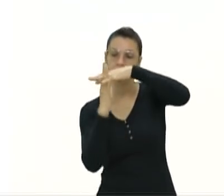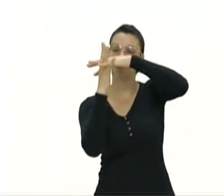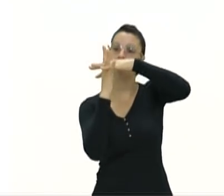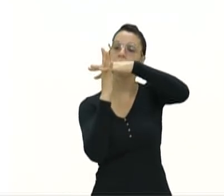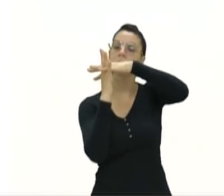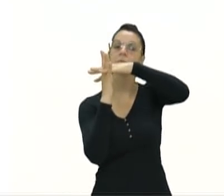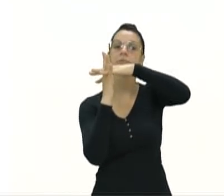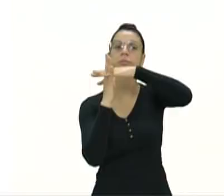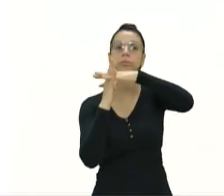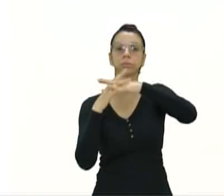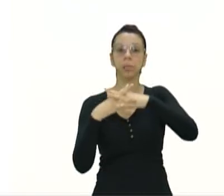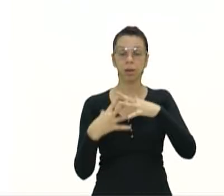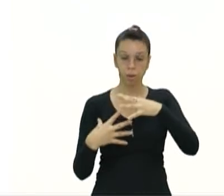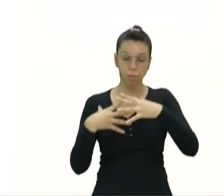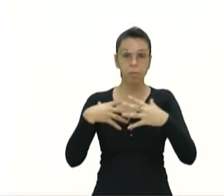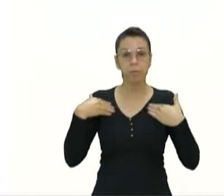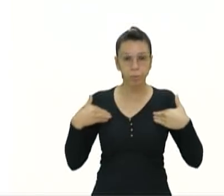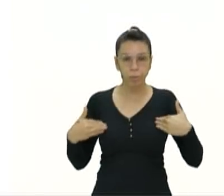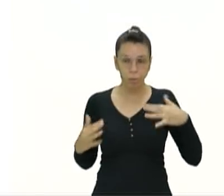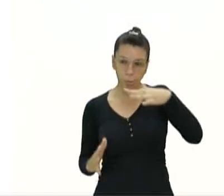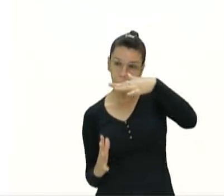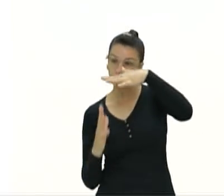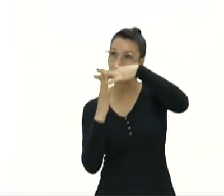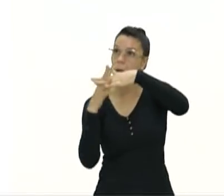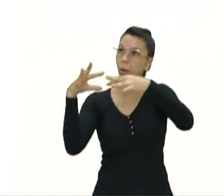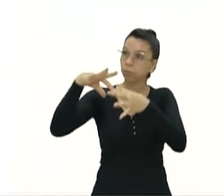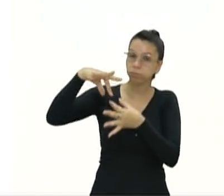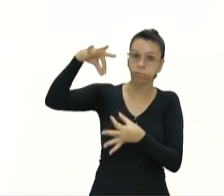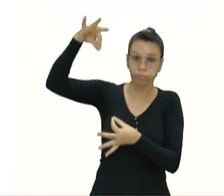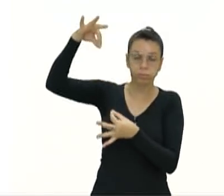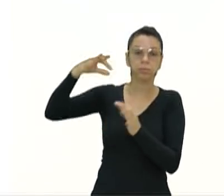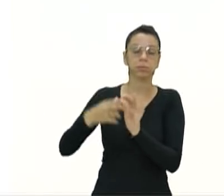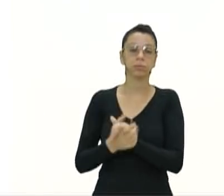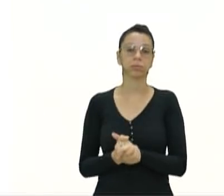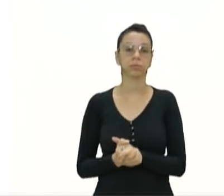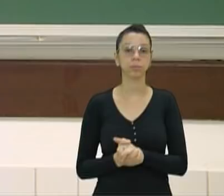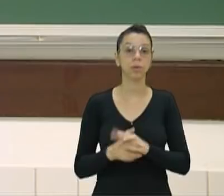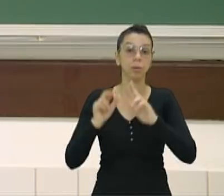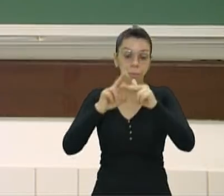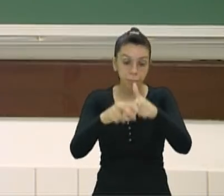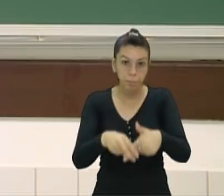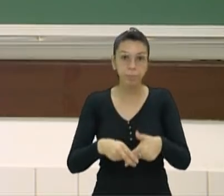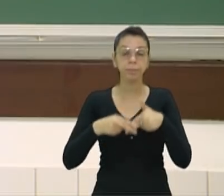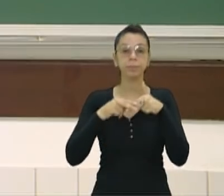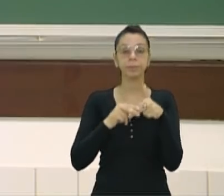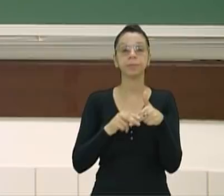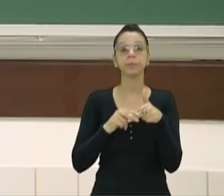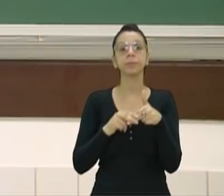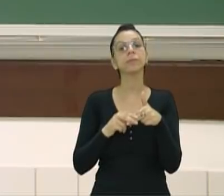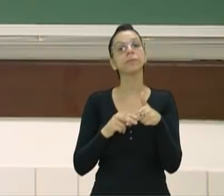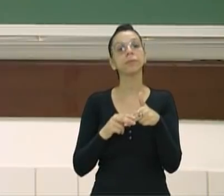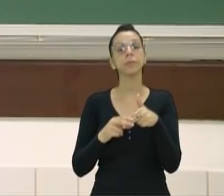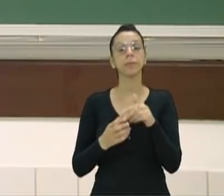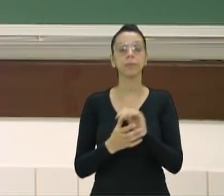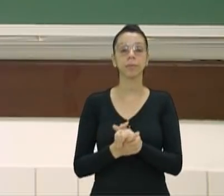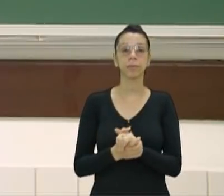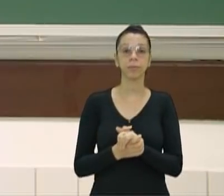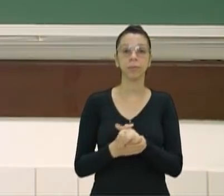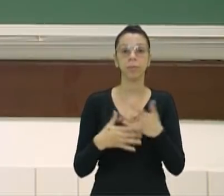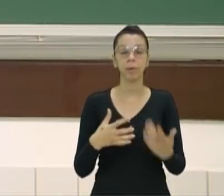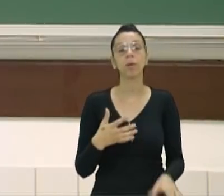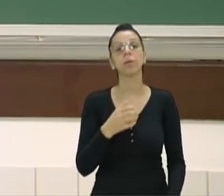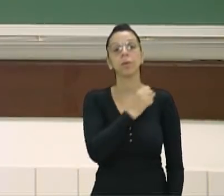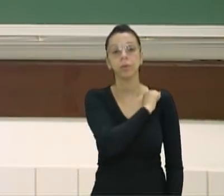para algo mais além, né? E por isso, essa questão ali que a gente vai ver entre os socráticos e